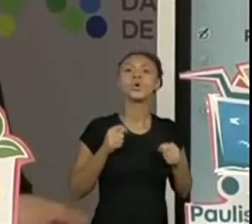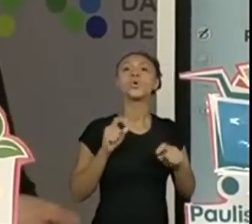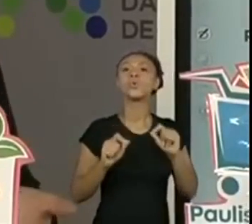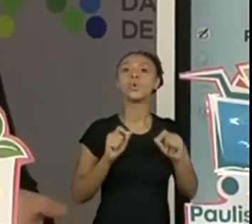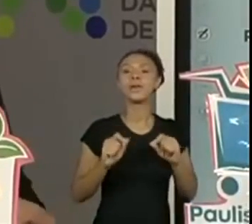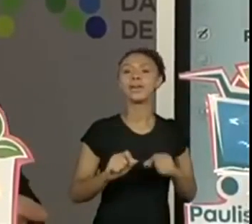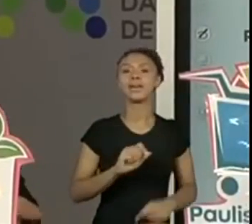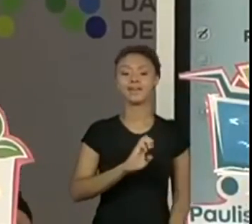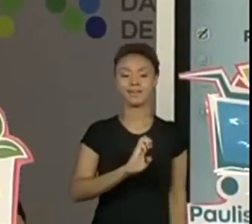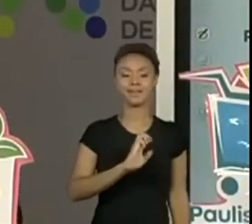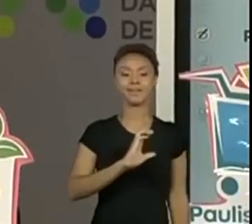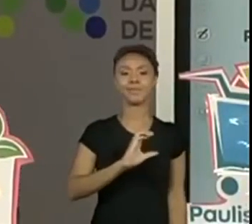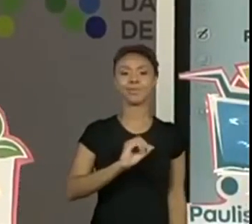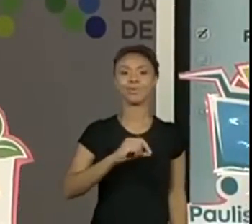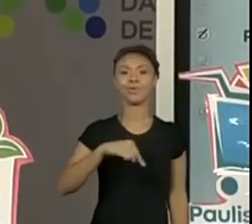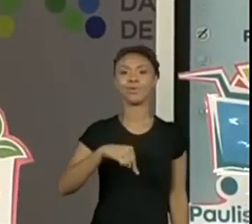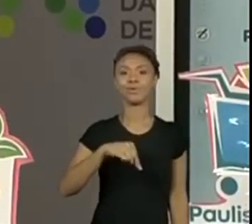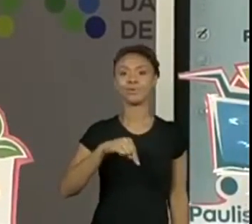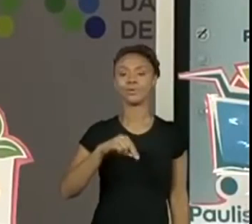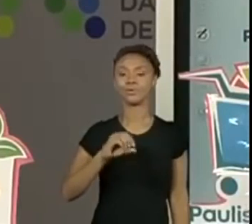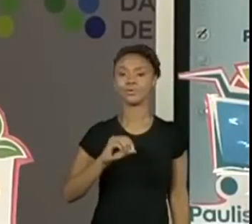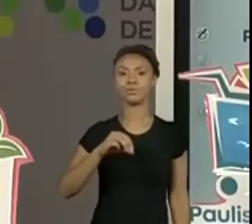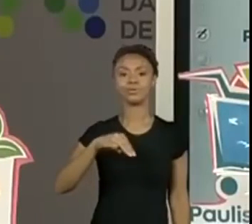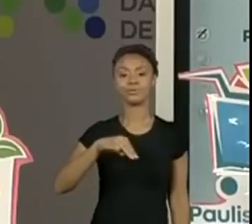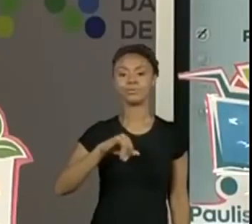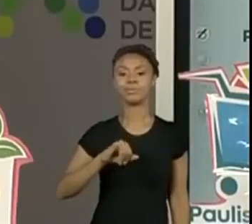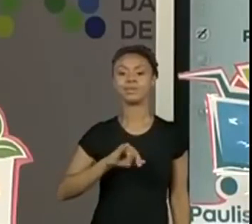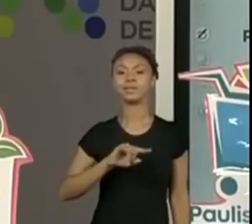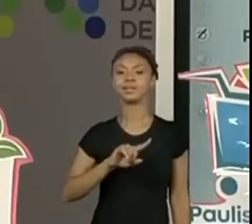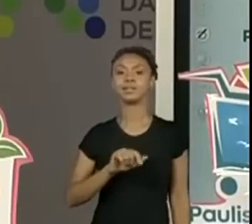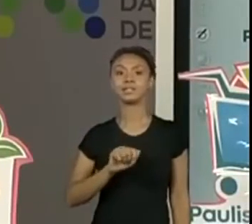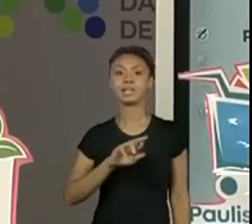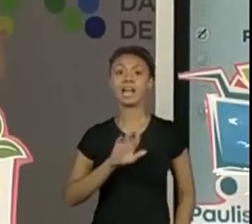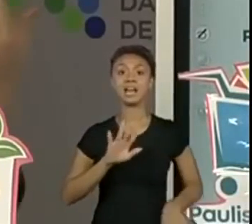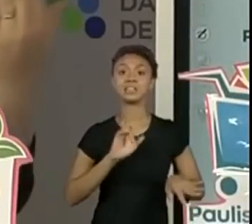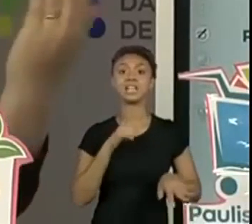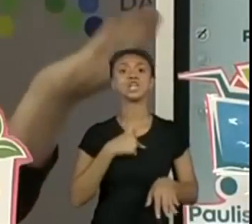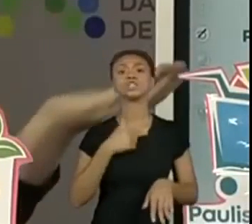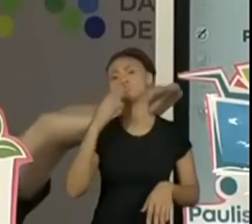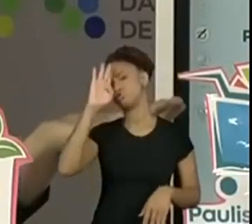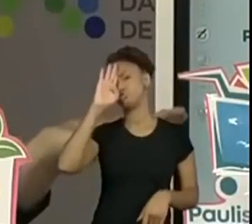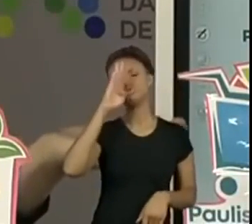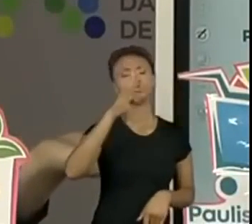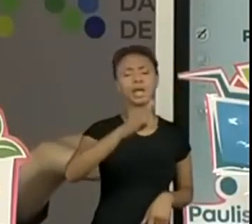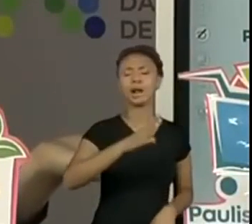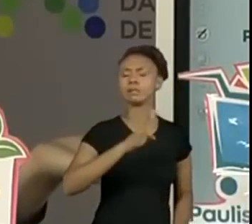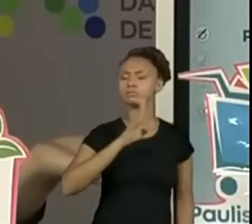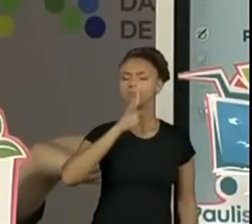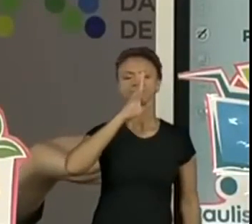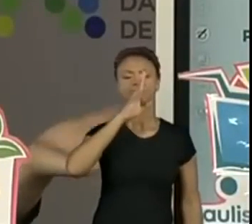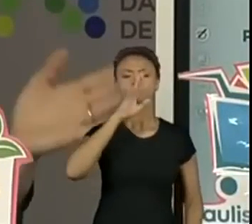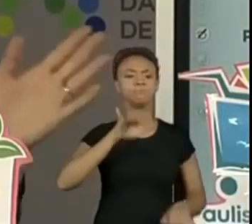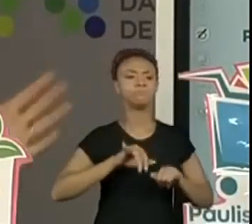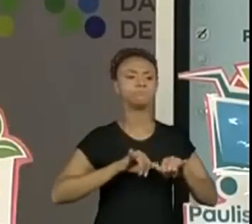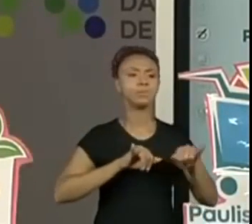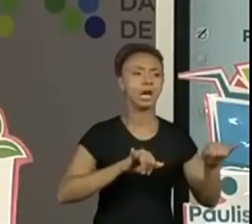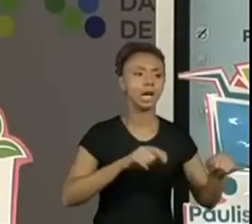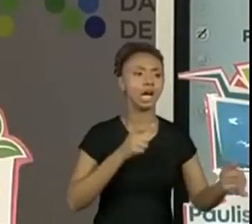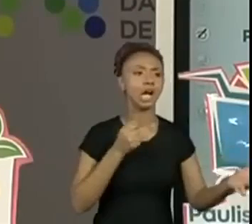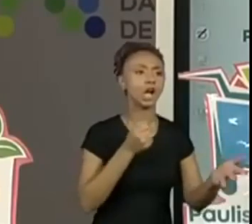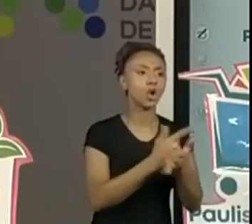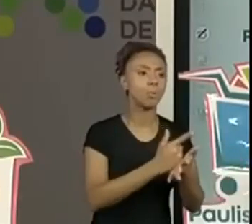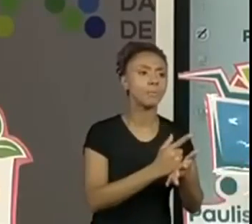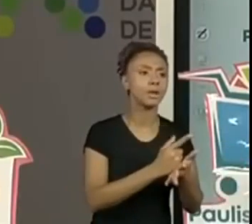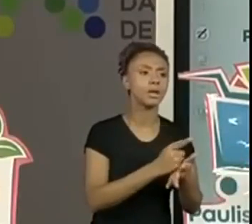comprar outras coisas, não é mesmo? Às vezes nós vamos no primeiro mercado e já compramos. E quando olhamos no mercado vizinho,